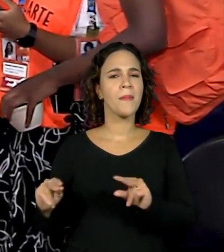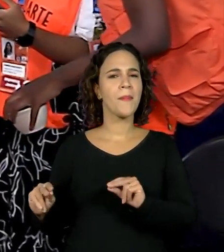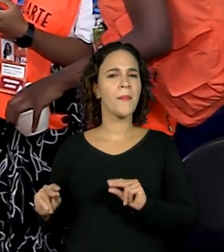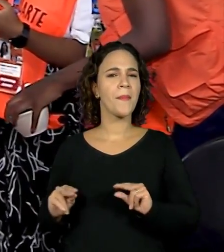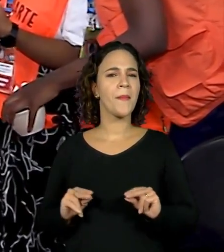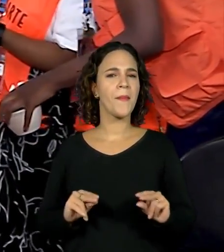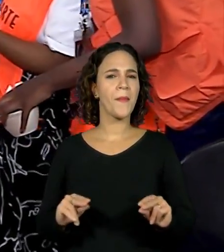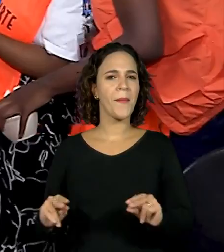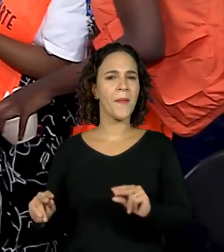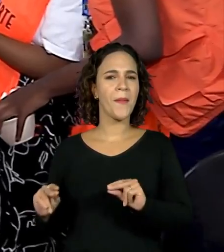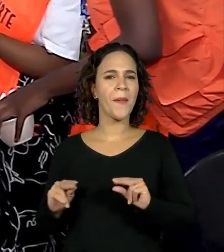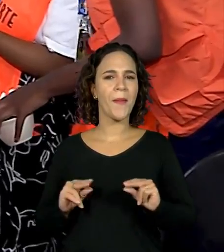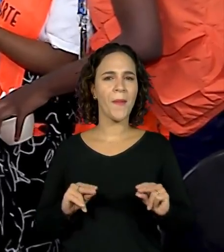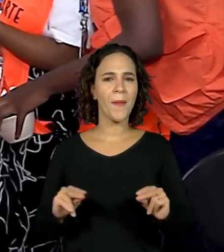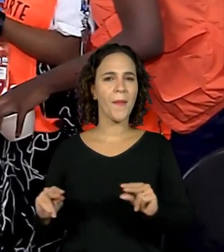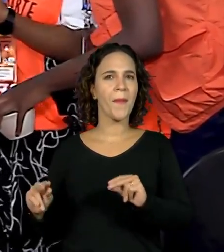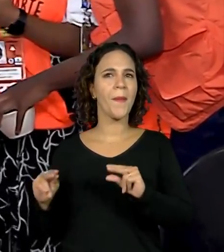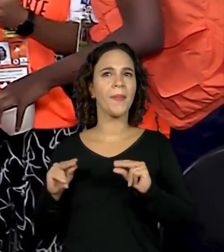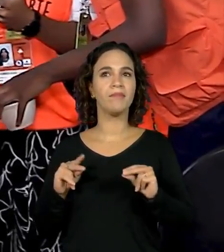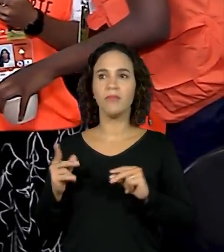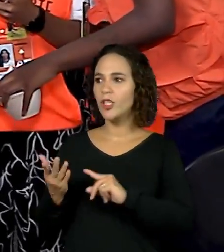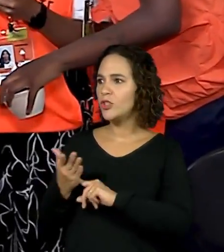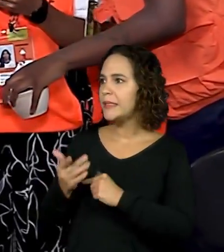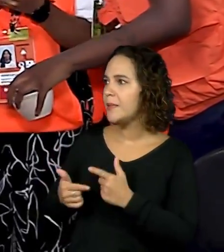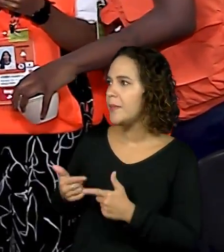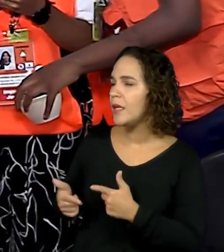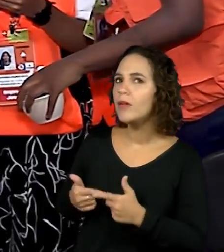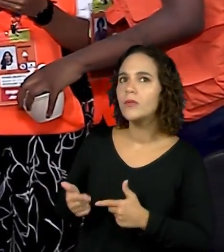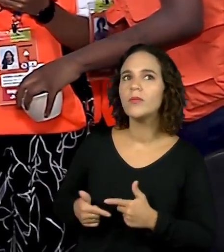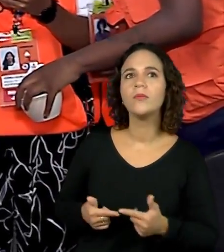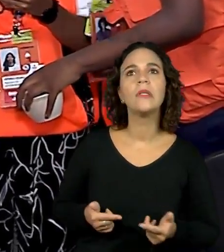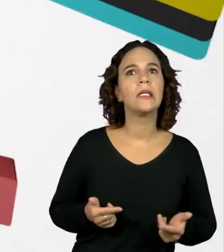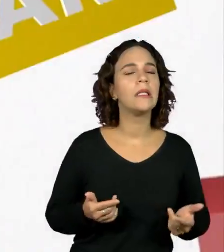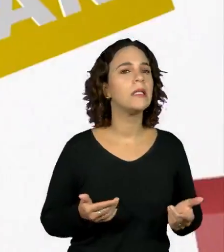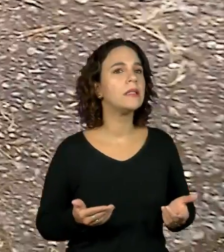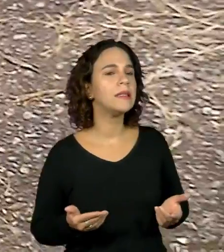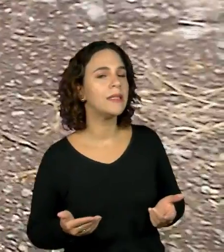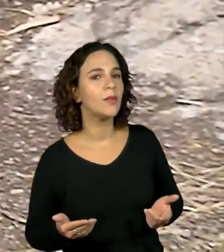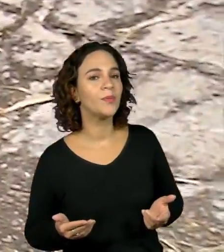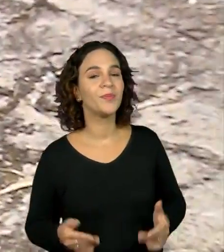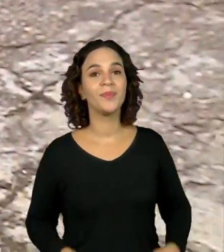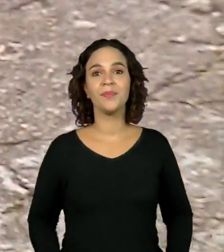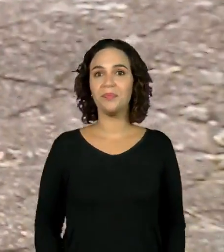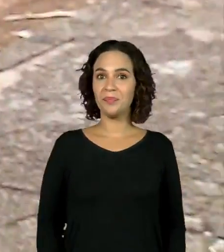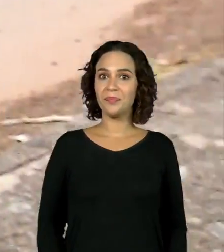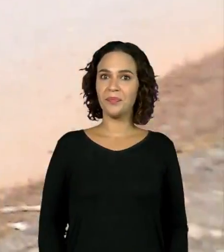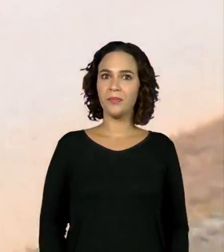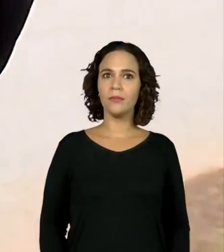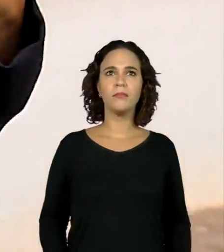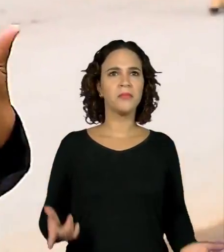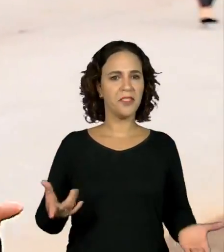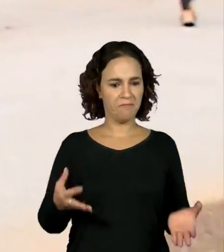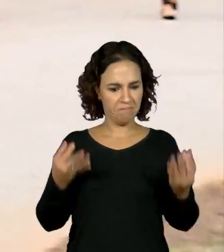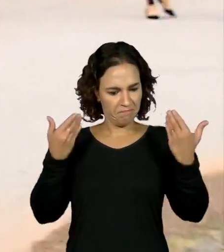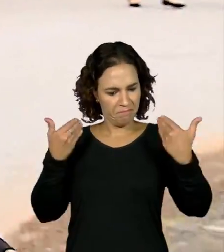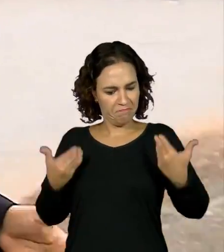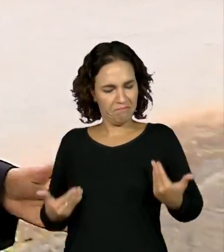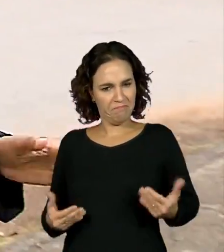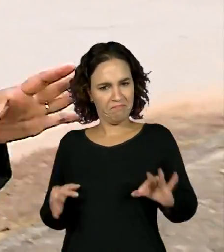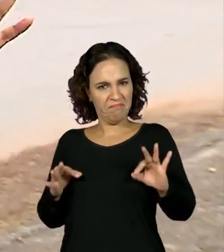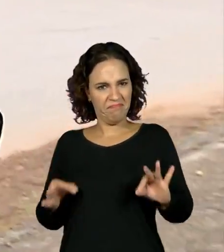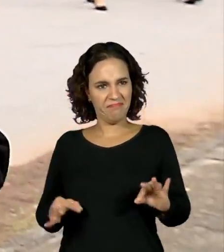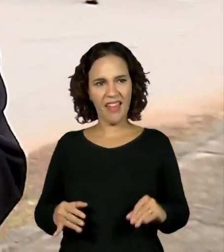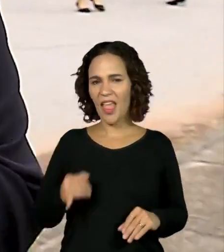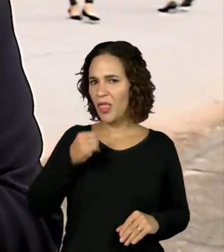do lado direito, porque aí chegava também a pessoa trabalhando na casa. Então, valendo. Toda essa elegância não é à